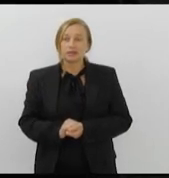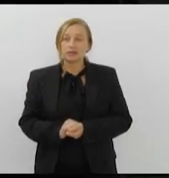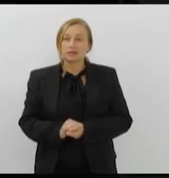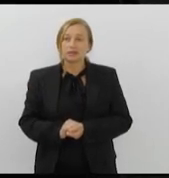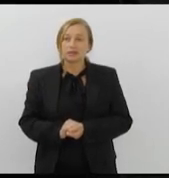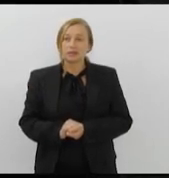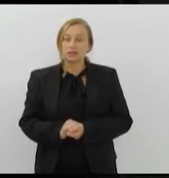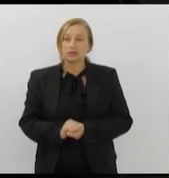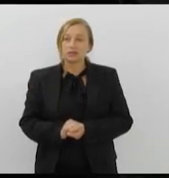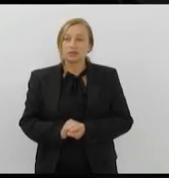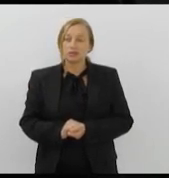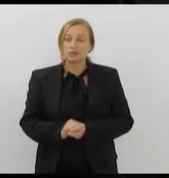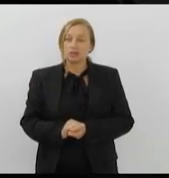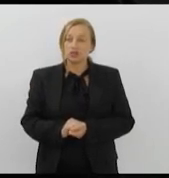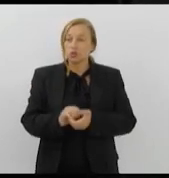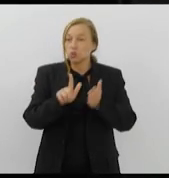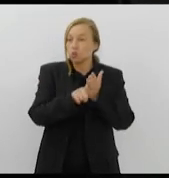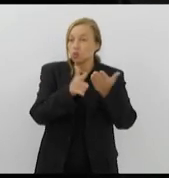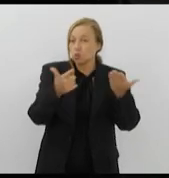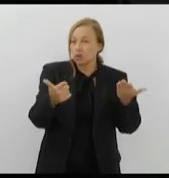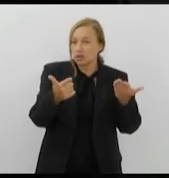dos blogs, dos jornais,